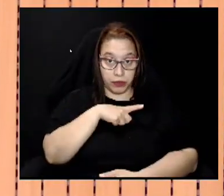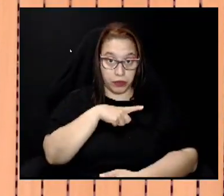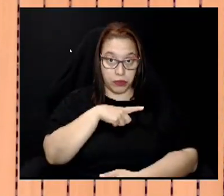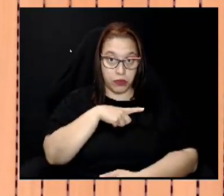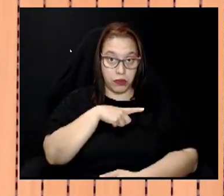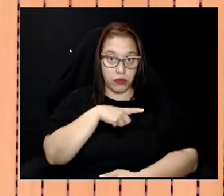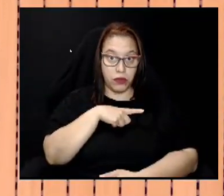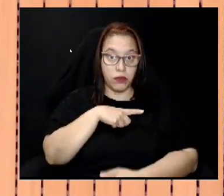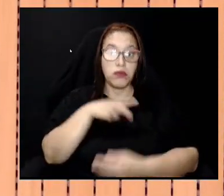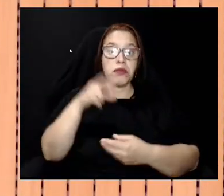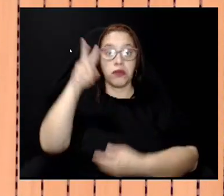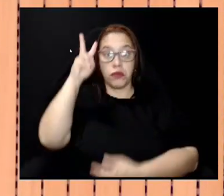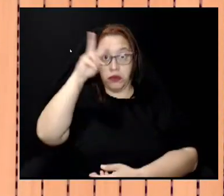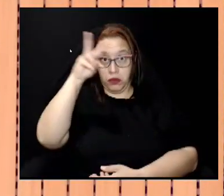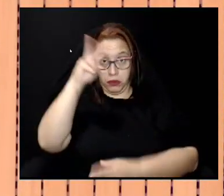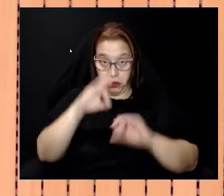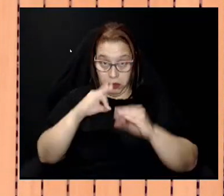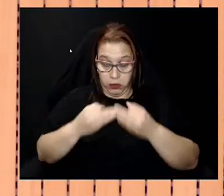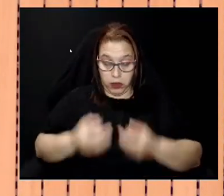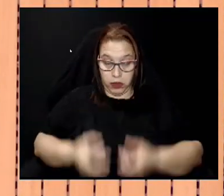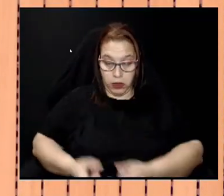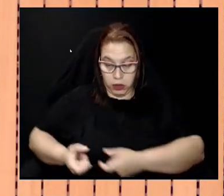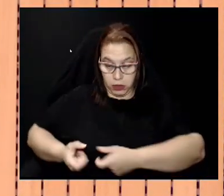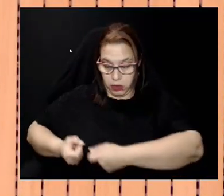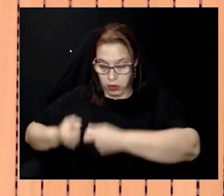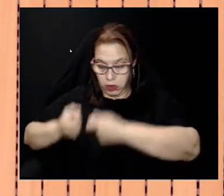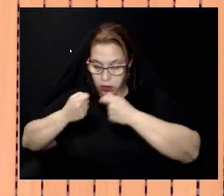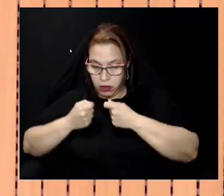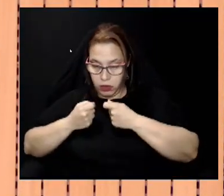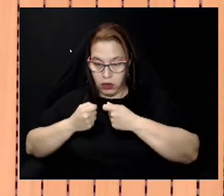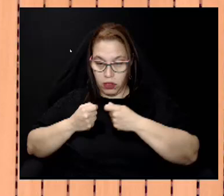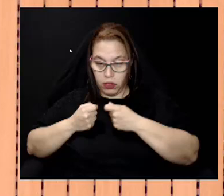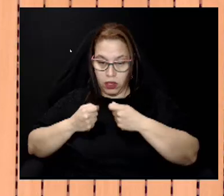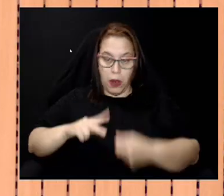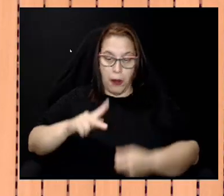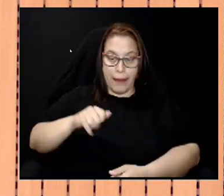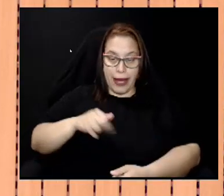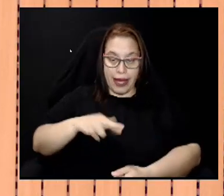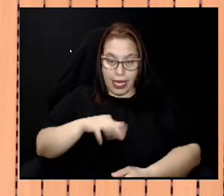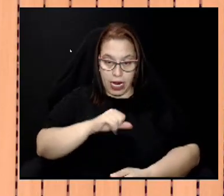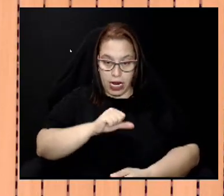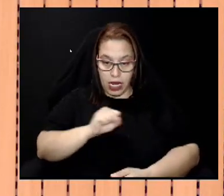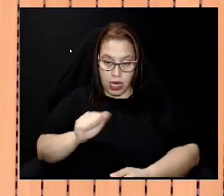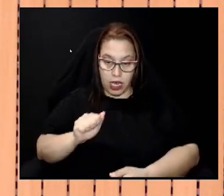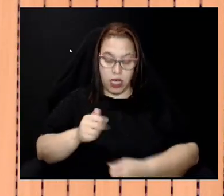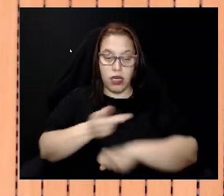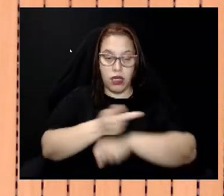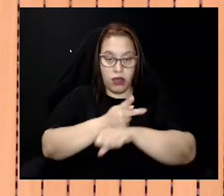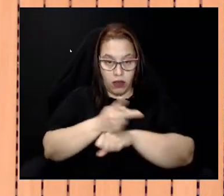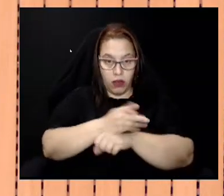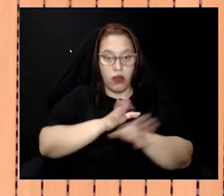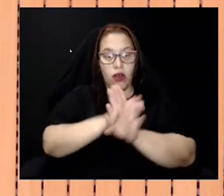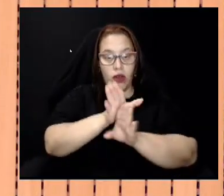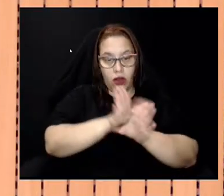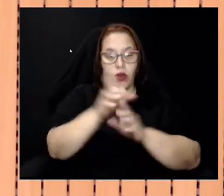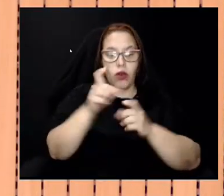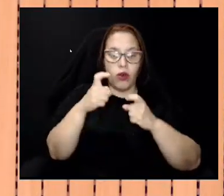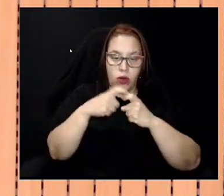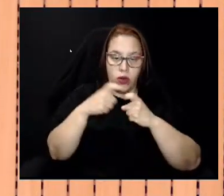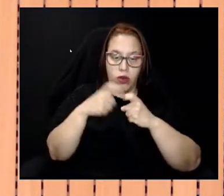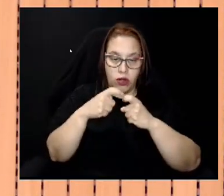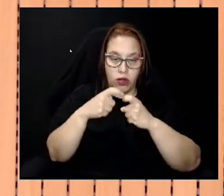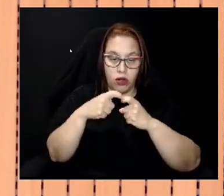histórico na família de câncer de mama, de ovário, de pâncreas, devem procurar a orientação de um ginecologista, de preferência um